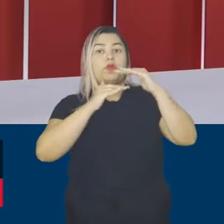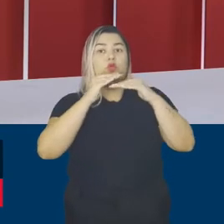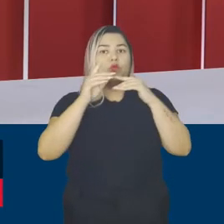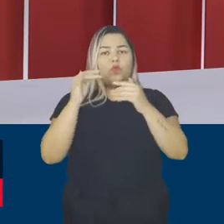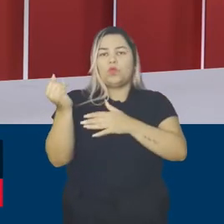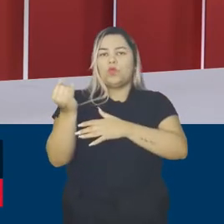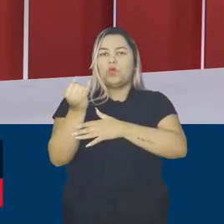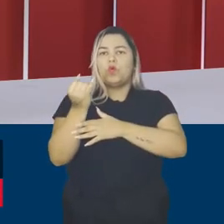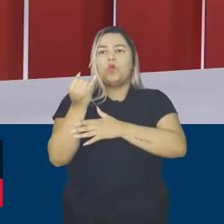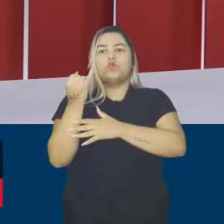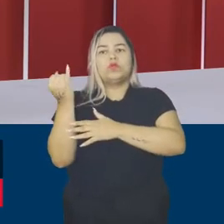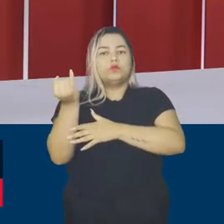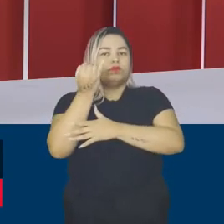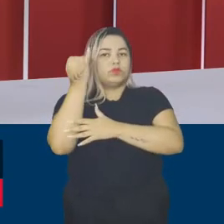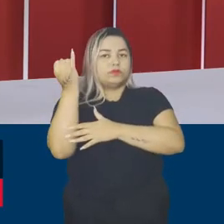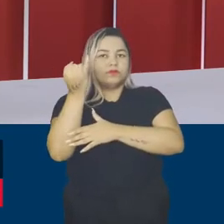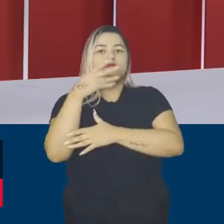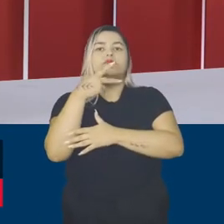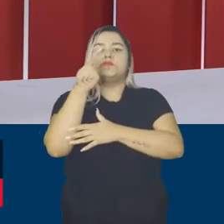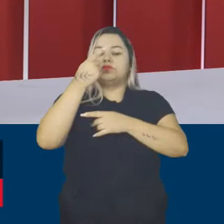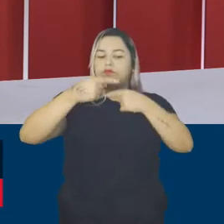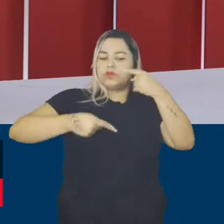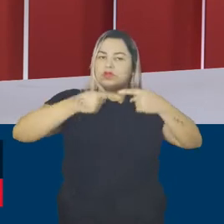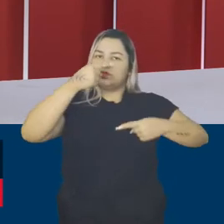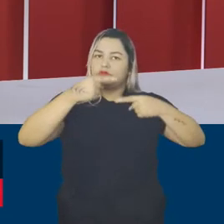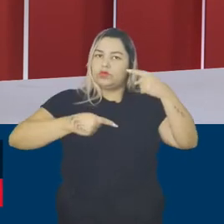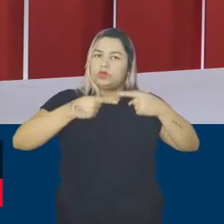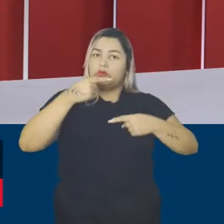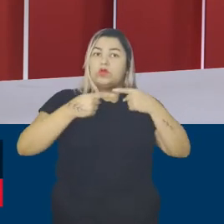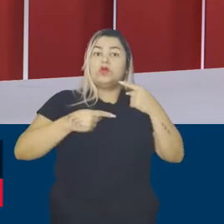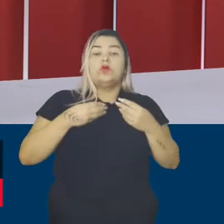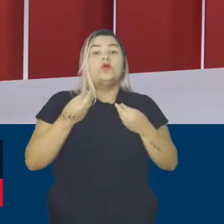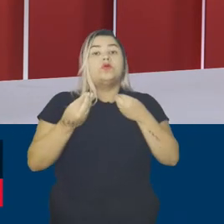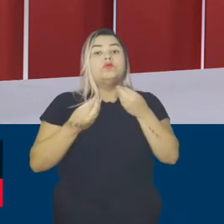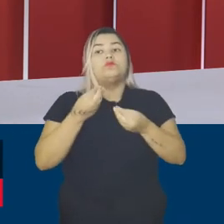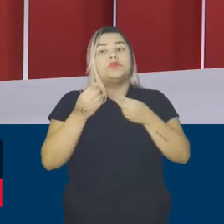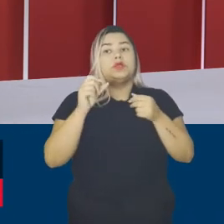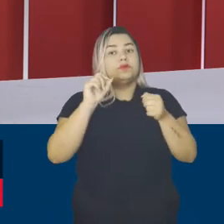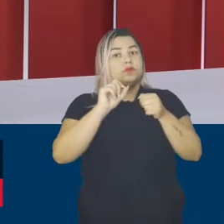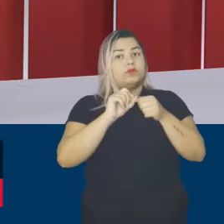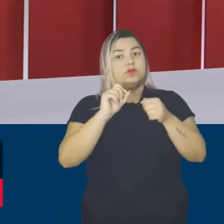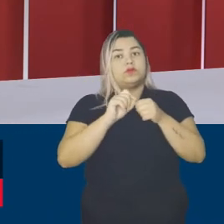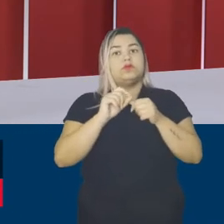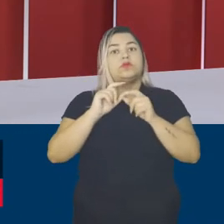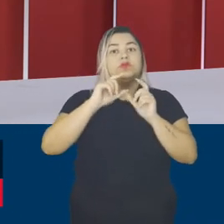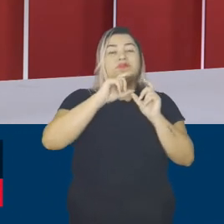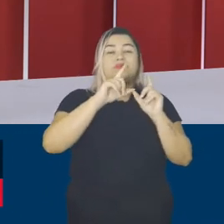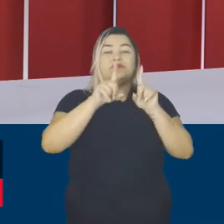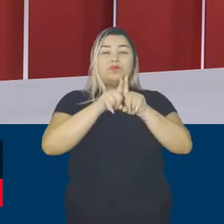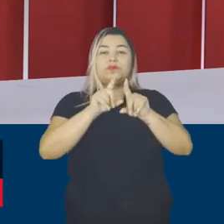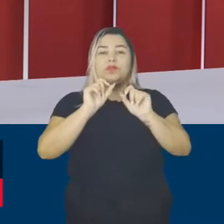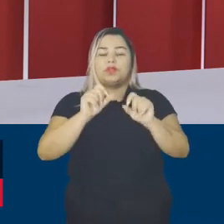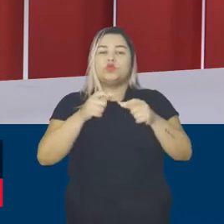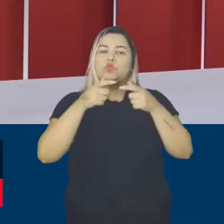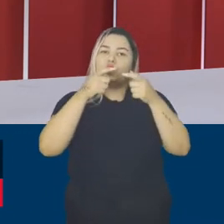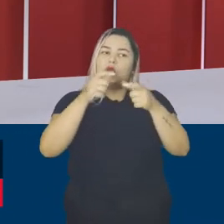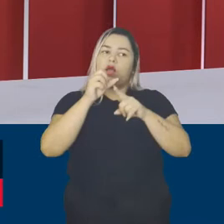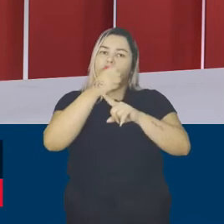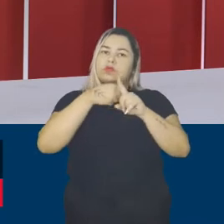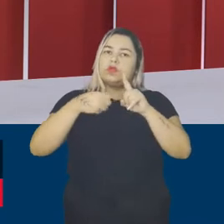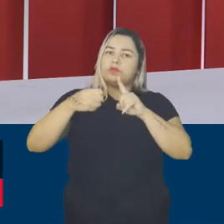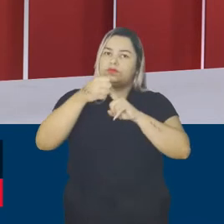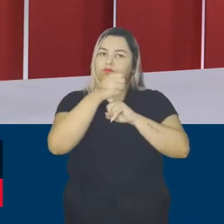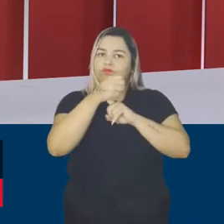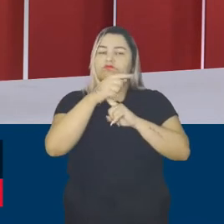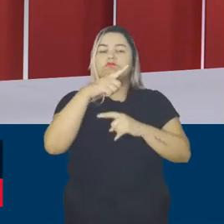muito forte abordado nas discussões. Como superar esses retrocessos, Tereza, principalmente na área social, ao mesmo tempo